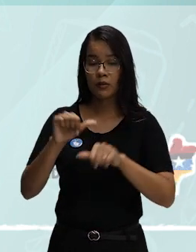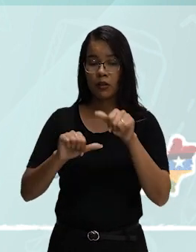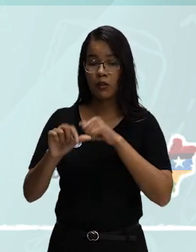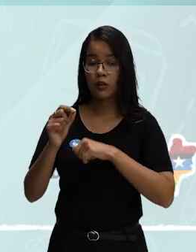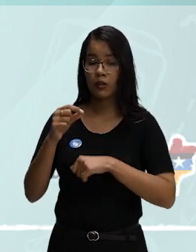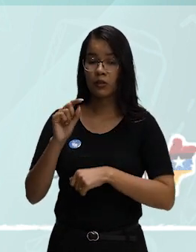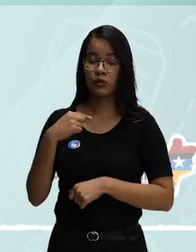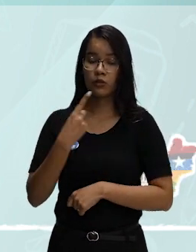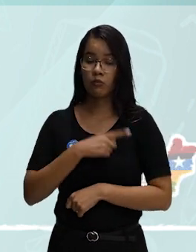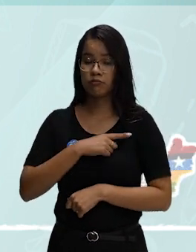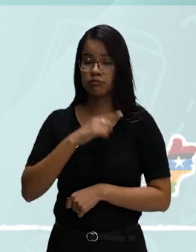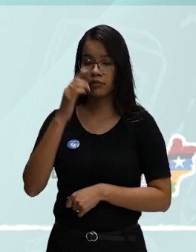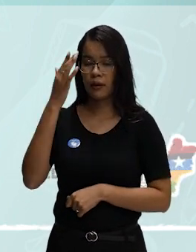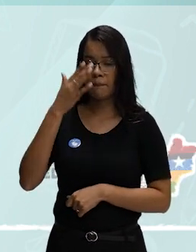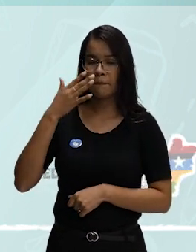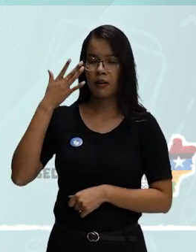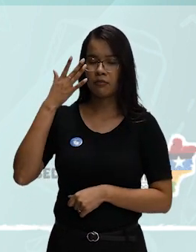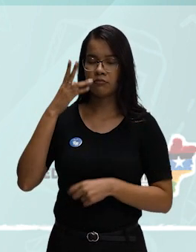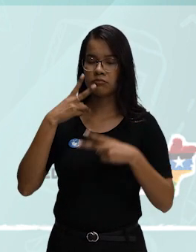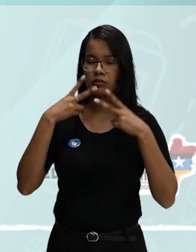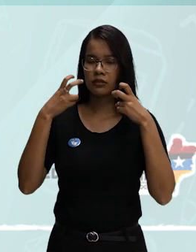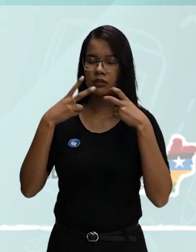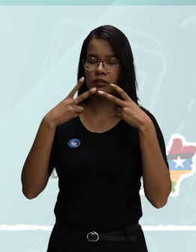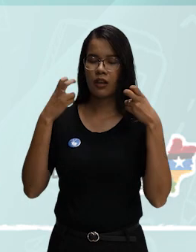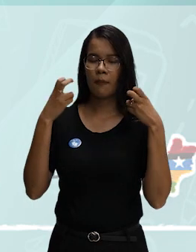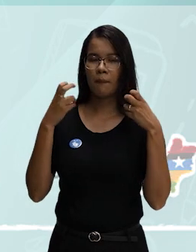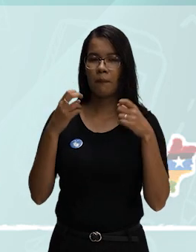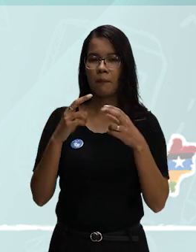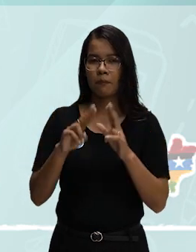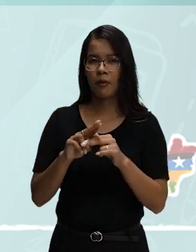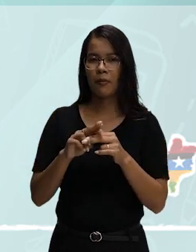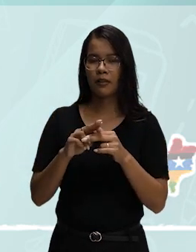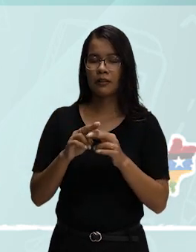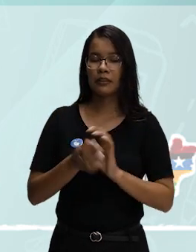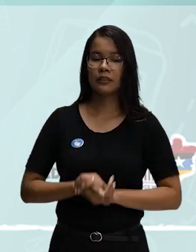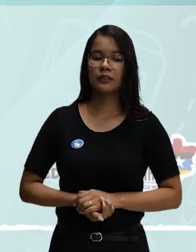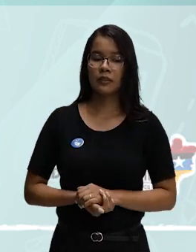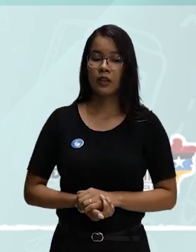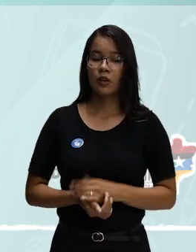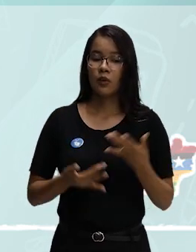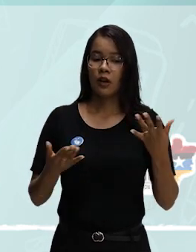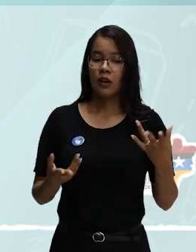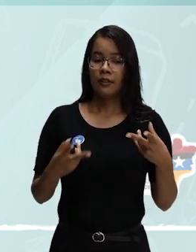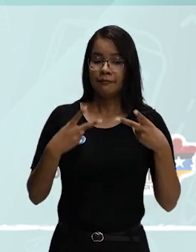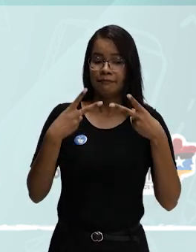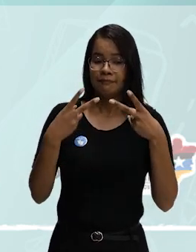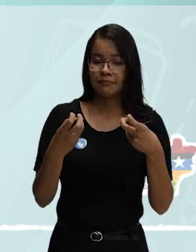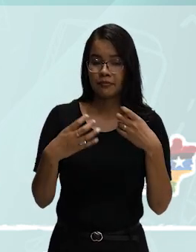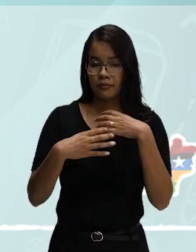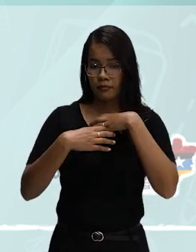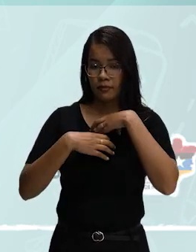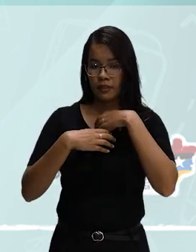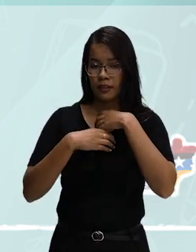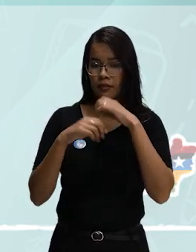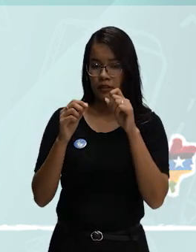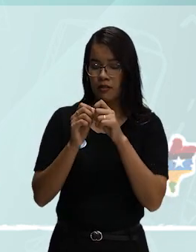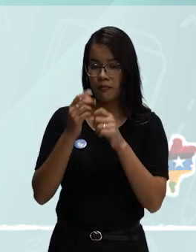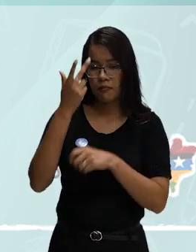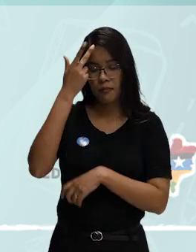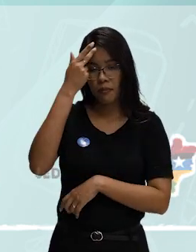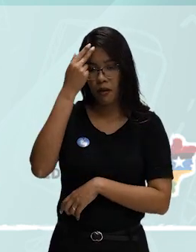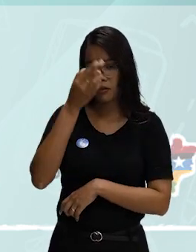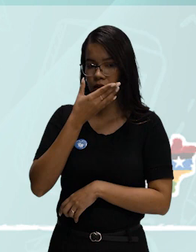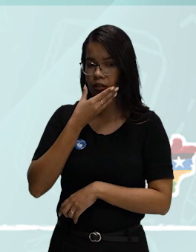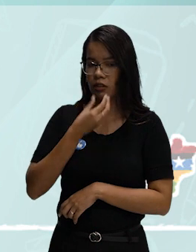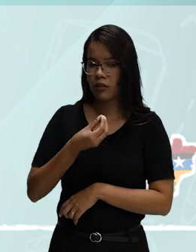de alguma grave lesão. Enquanto a percepção sensorial se fizer normalmente no homem, através da porta